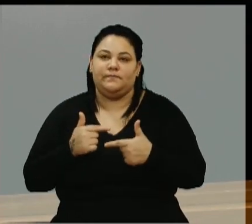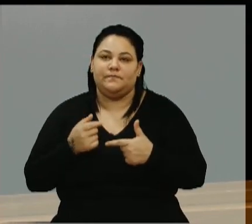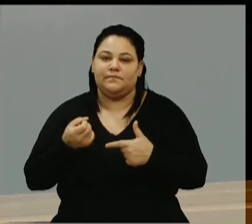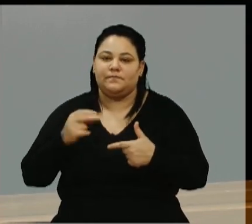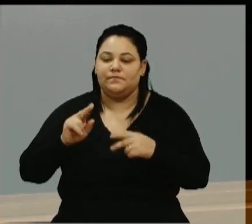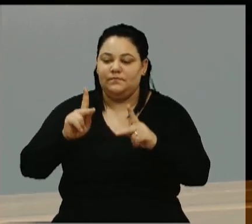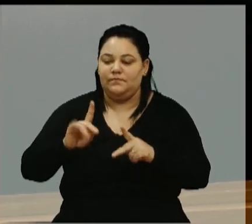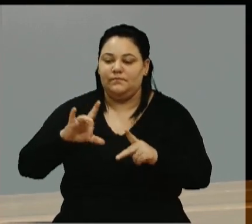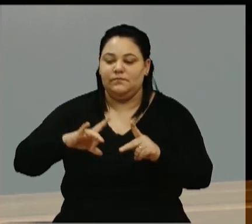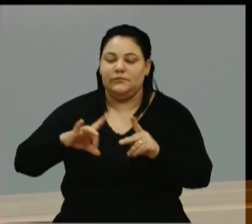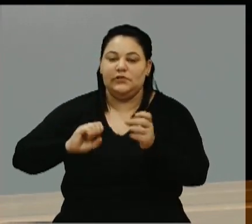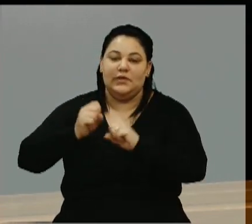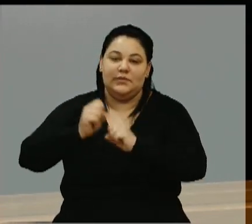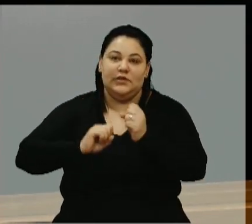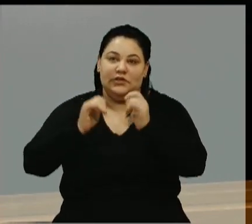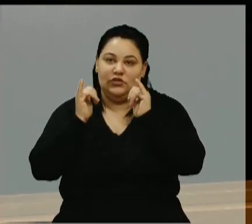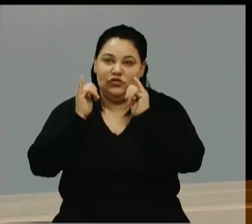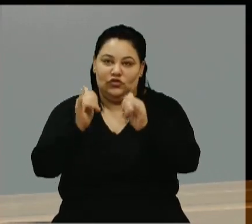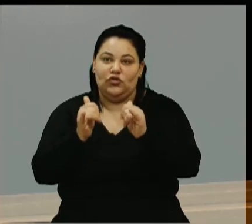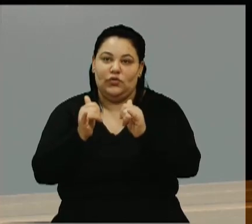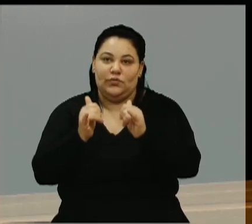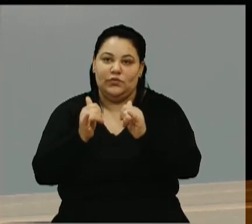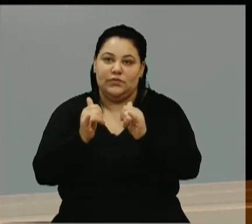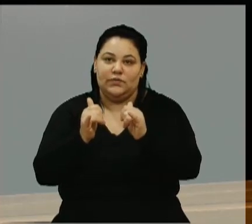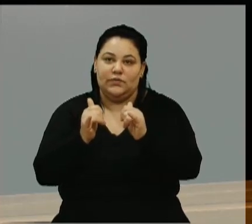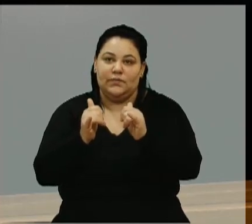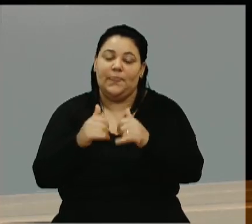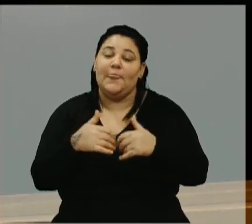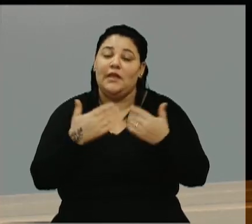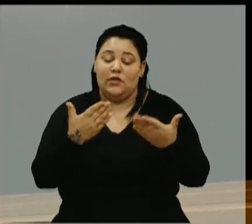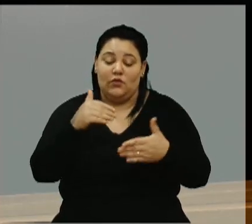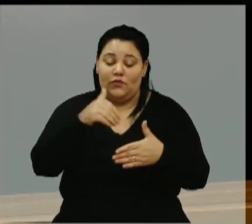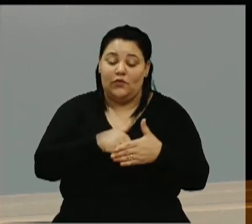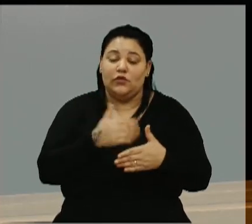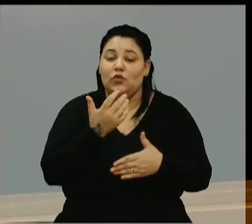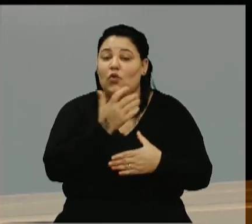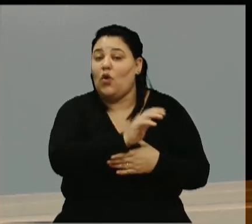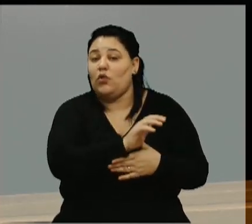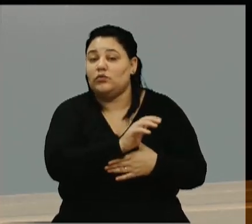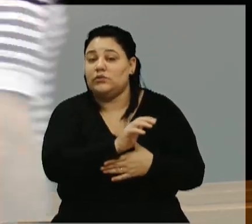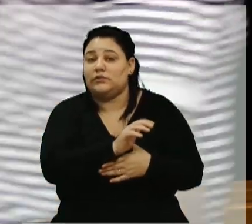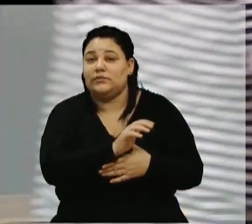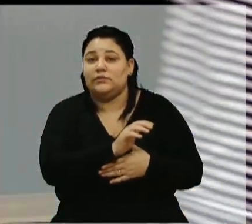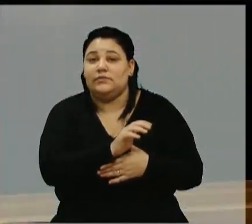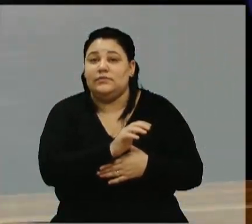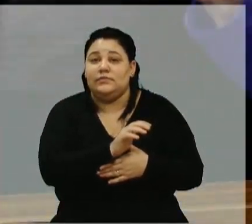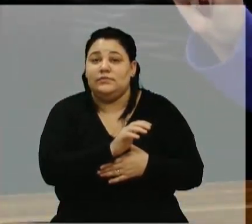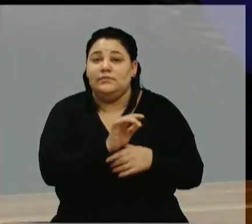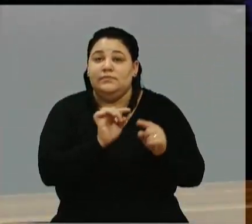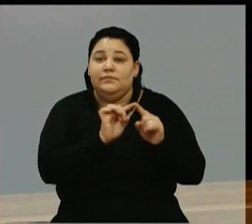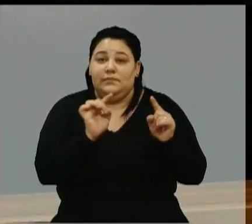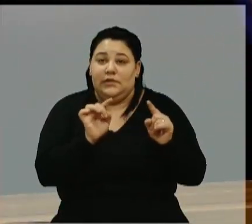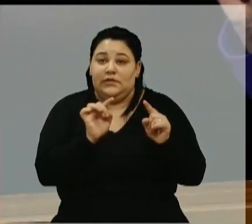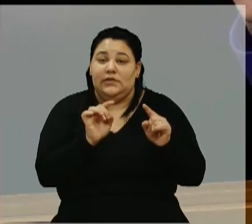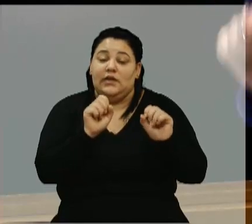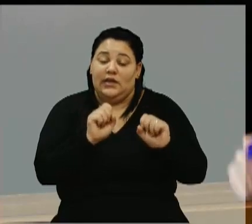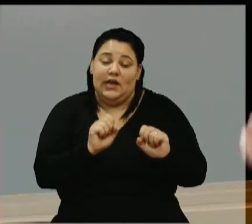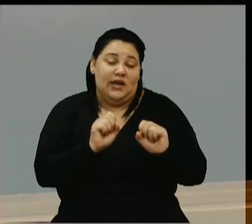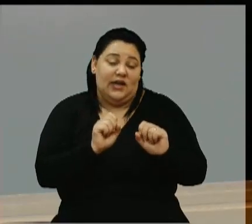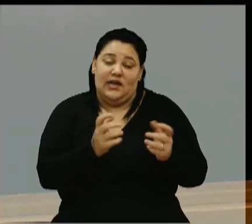uma empresa de ônibus ou a que seja. Então, votarei contra, mas ninguém quer publica o